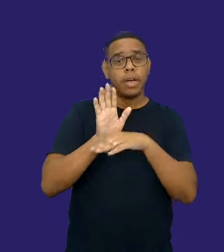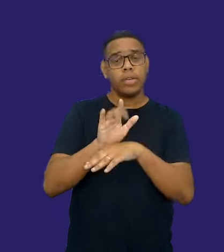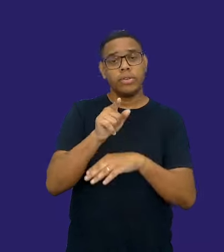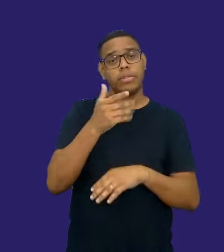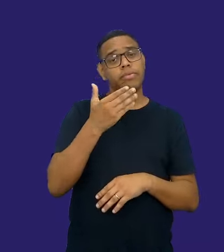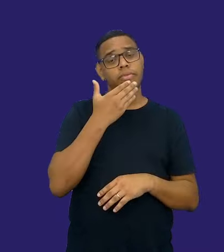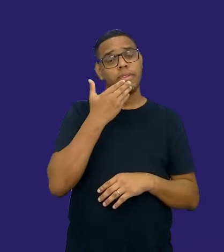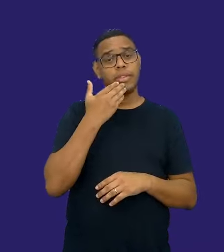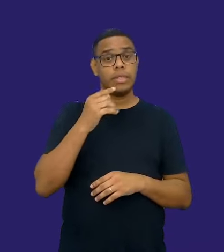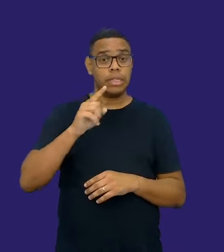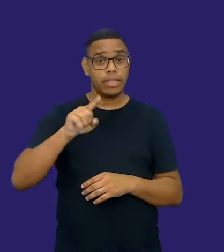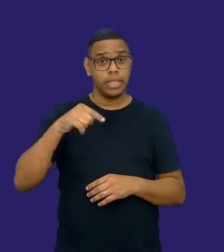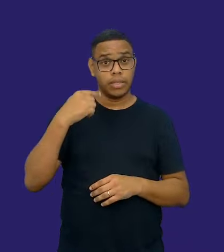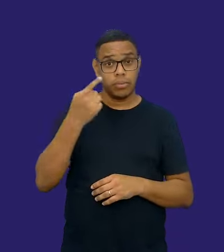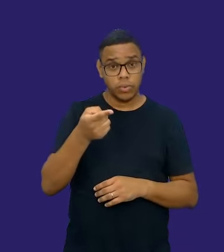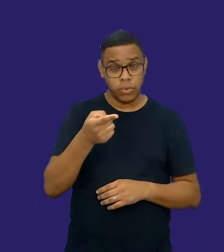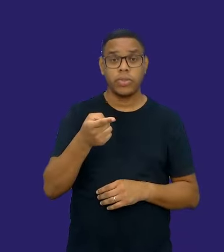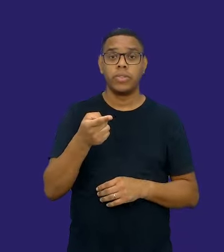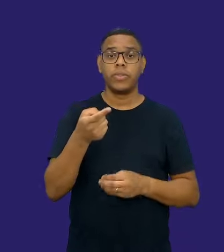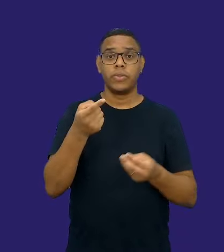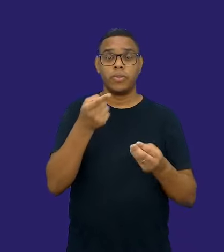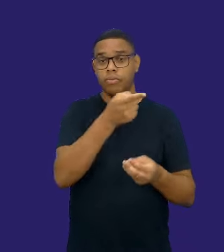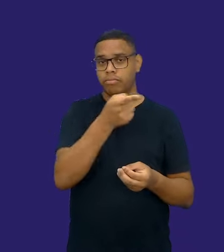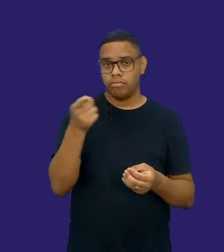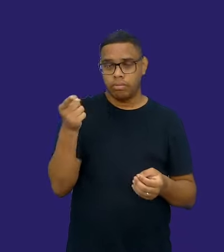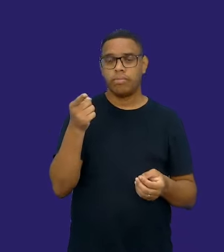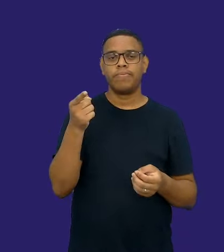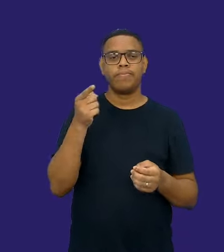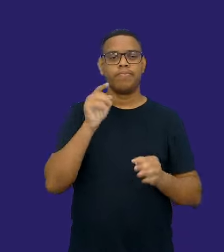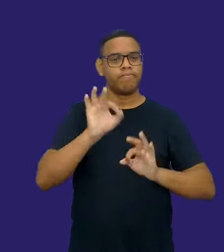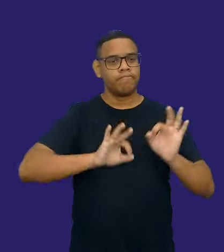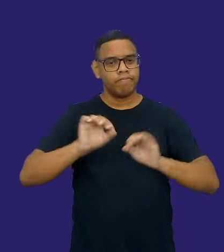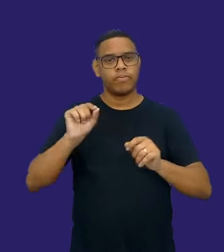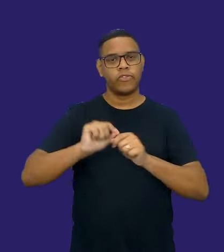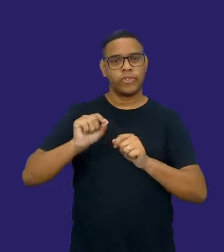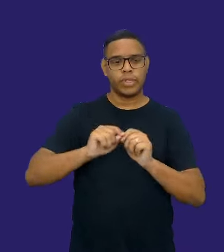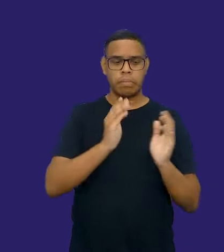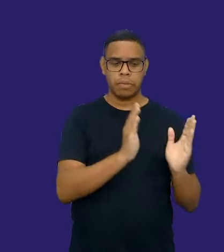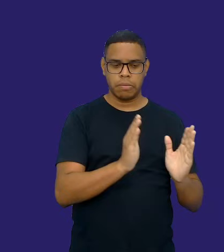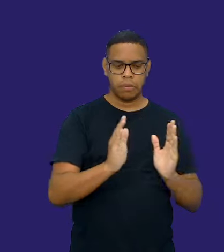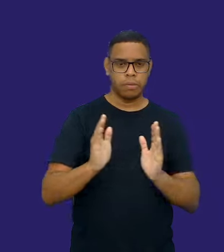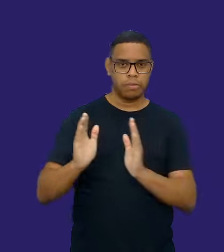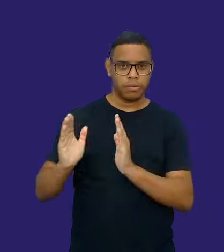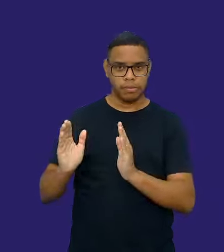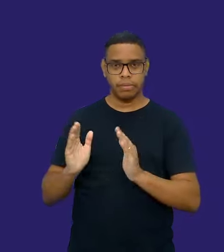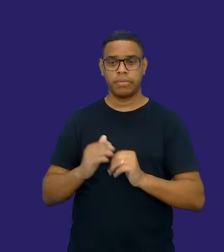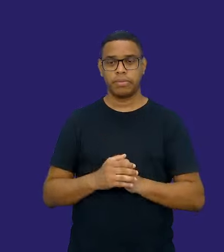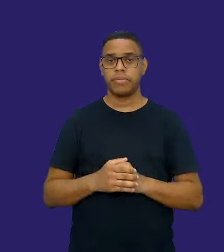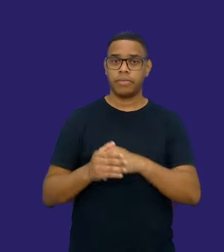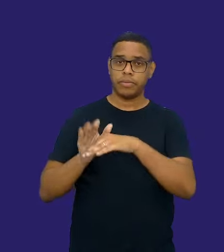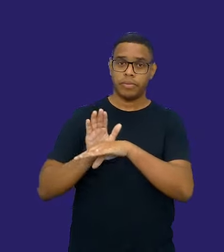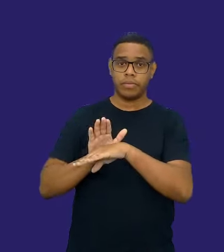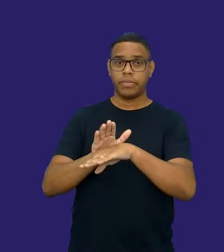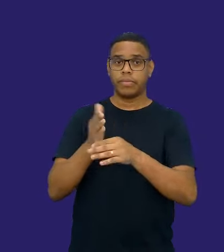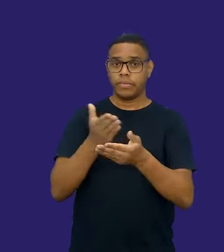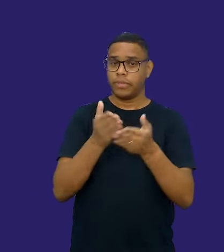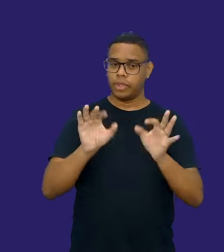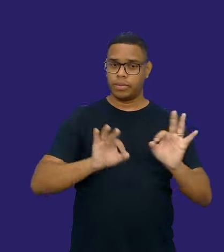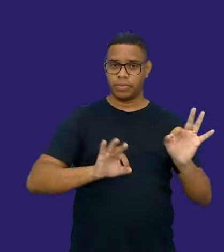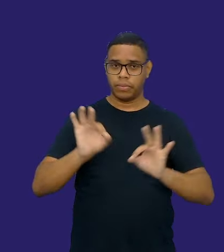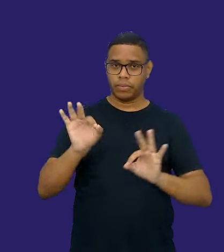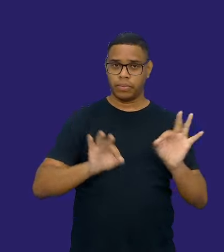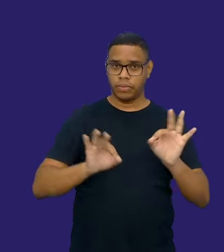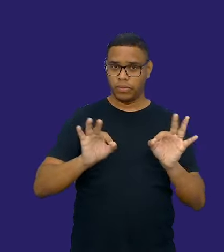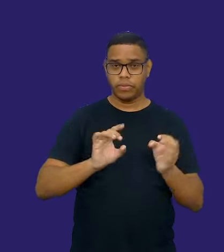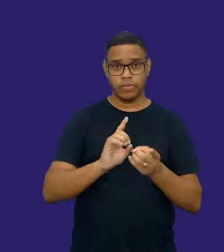quando você tiver que, de fato, desenvolver essa sequência, né? Vai ajudar aí no seu